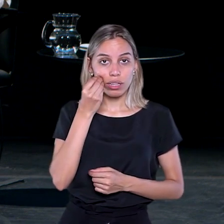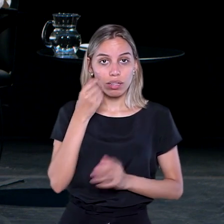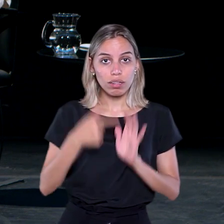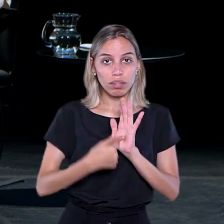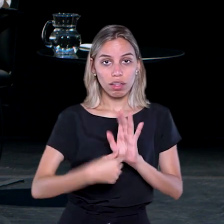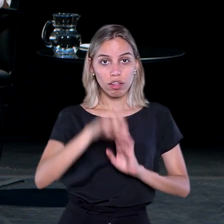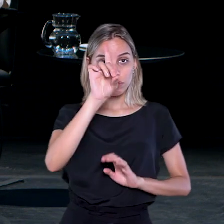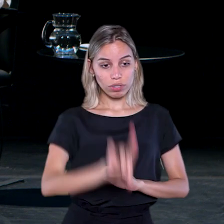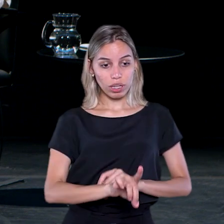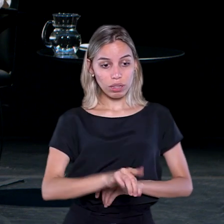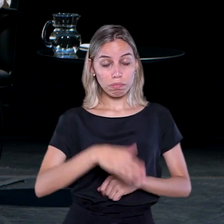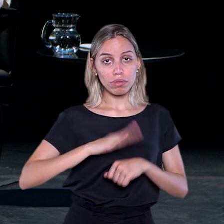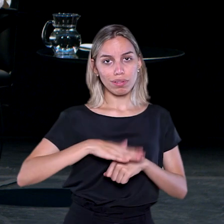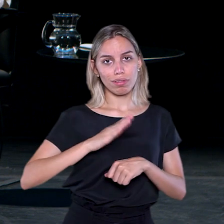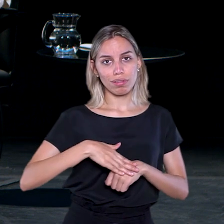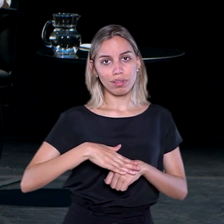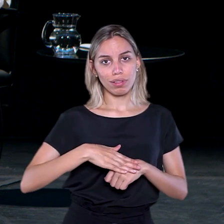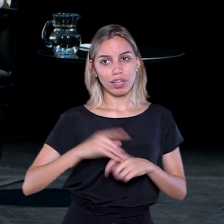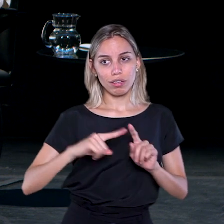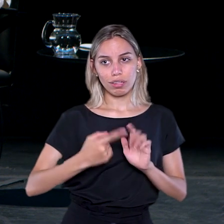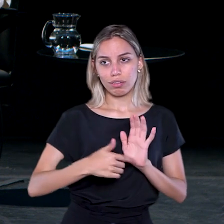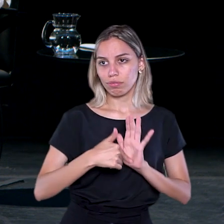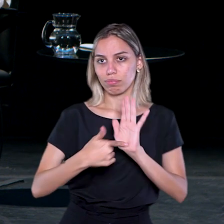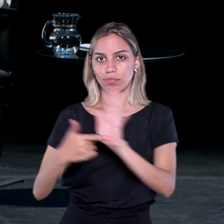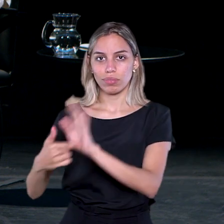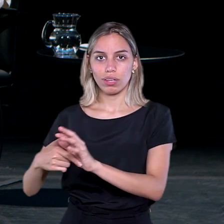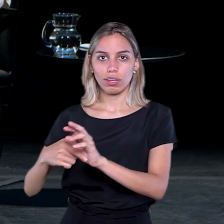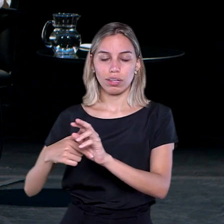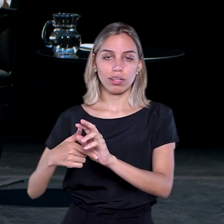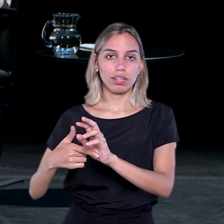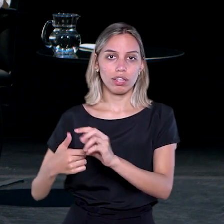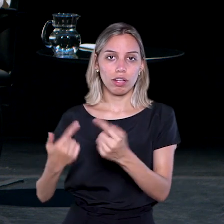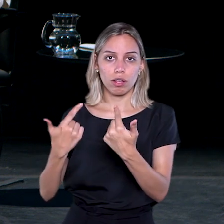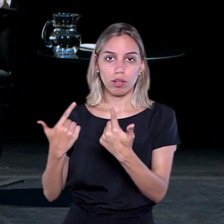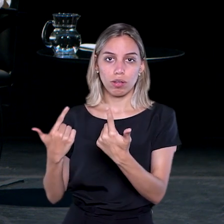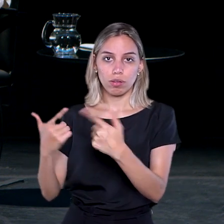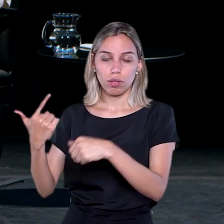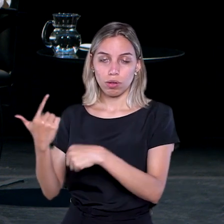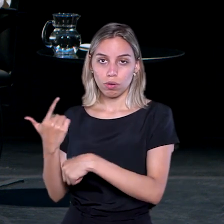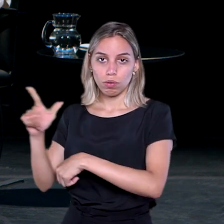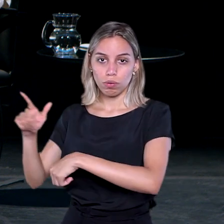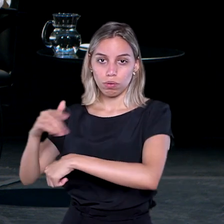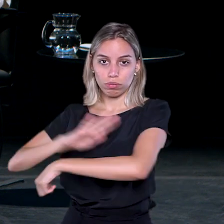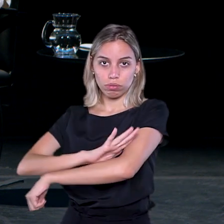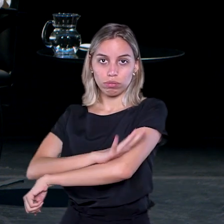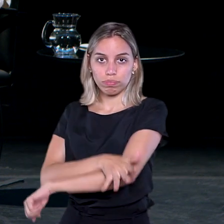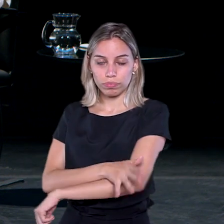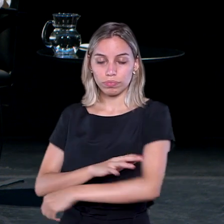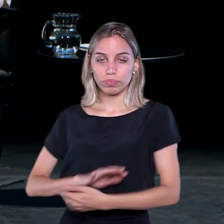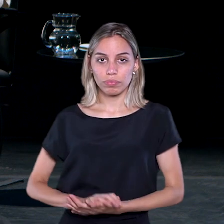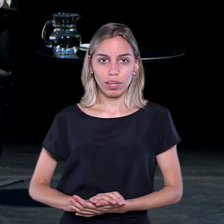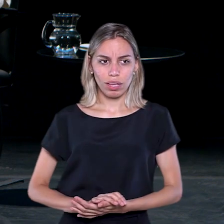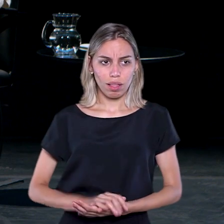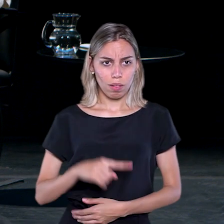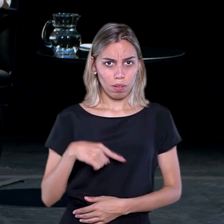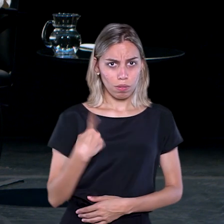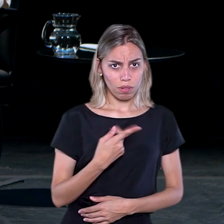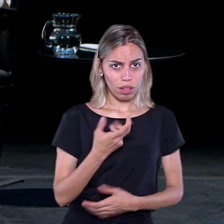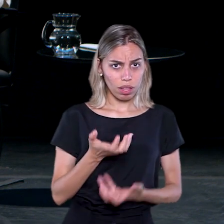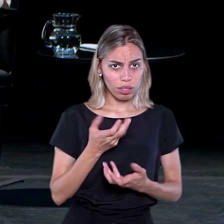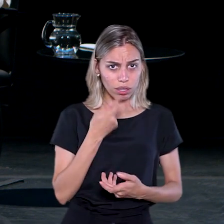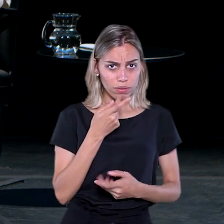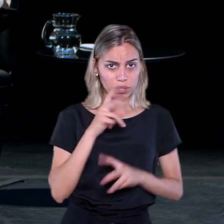fosse da família, não. Porque esse tipo de família eu quero longe de mim. O Ricardo Aleixo, que foi o autor homenageado do Flitabeira, falou isso. Assim, é